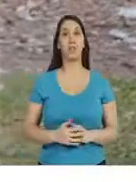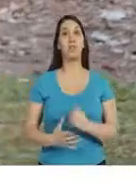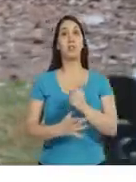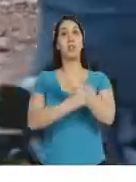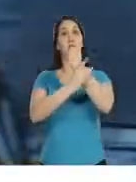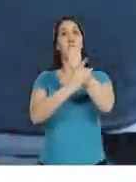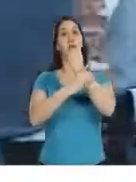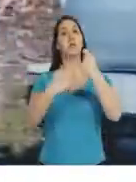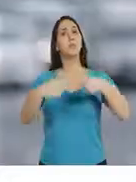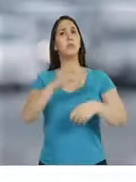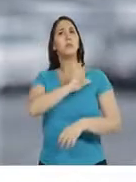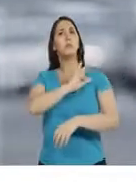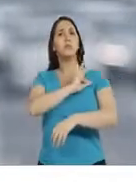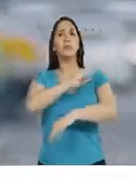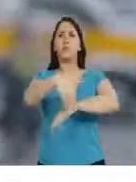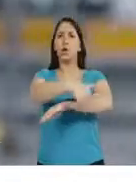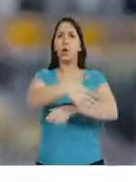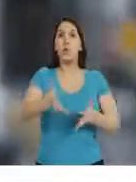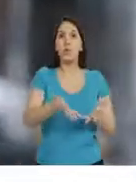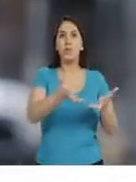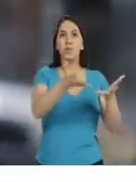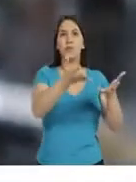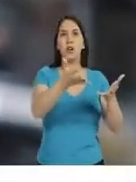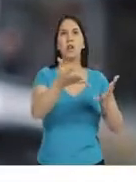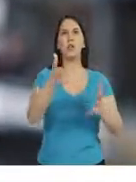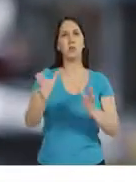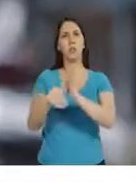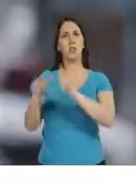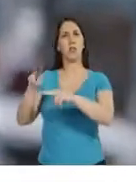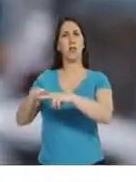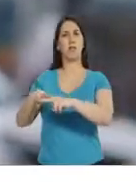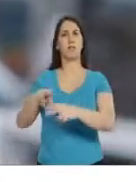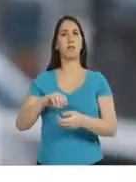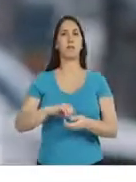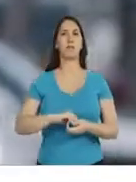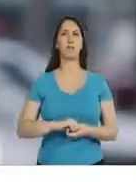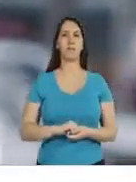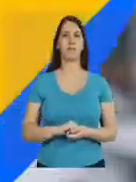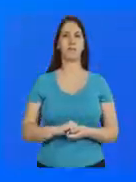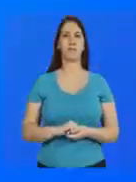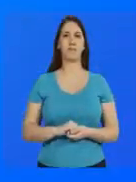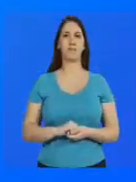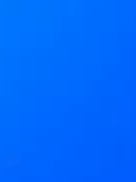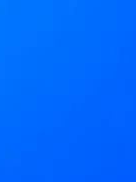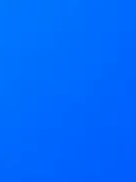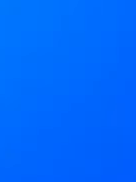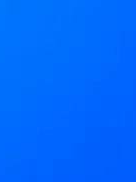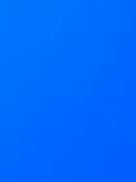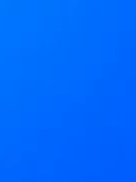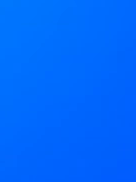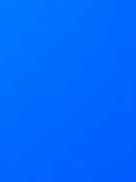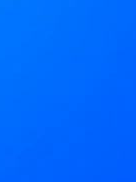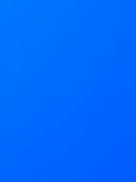de primeiro mundo. Segurança é polícia motivada nas ruas e bandidos na cadeia.